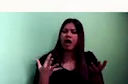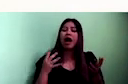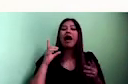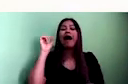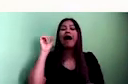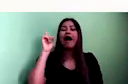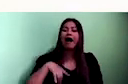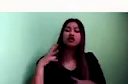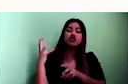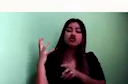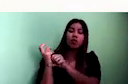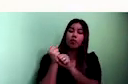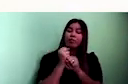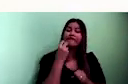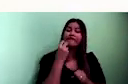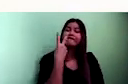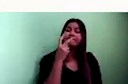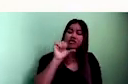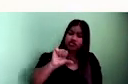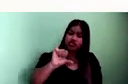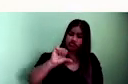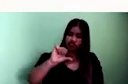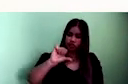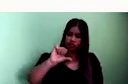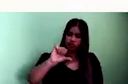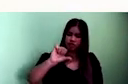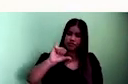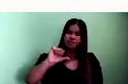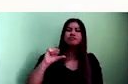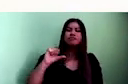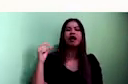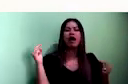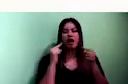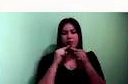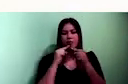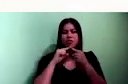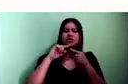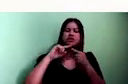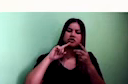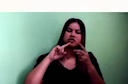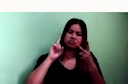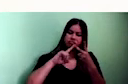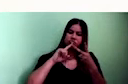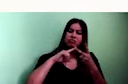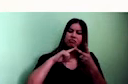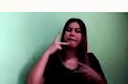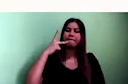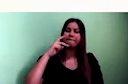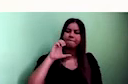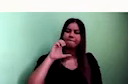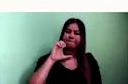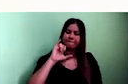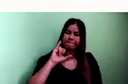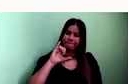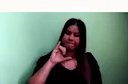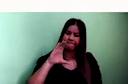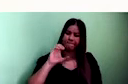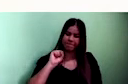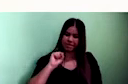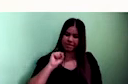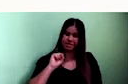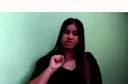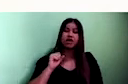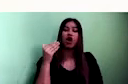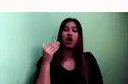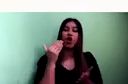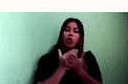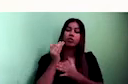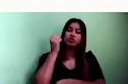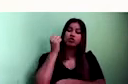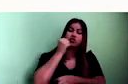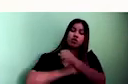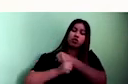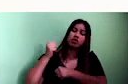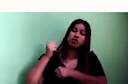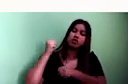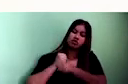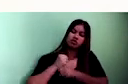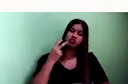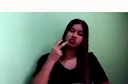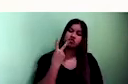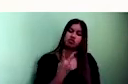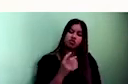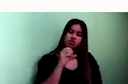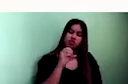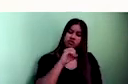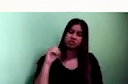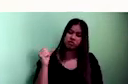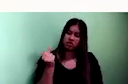incluídas, né, nas práticas integrativas, tá? Então, isso iniciou em maio de 2006, onde a gente tinha